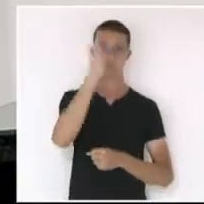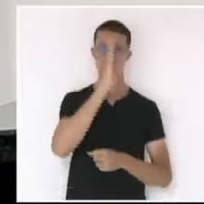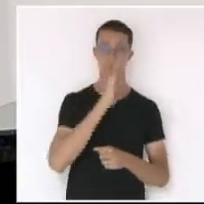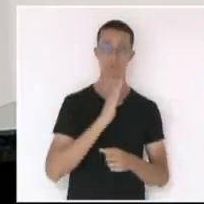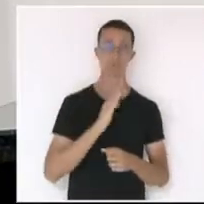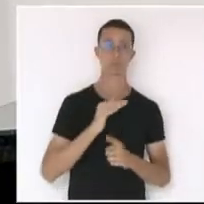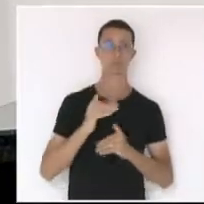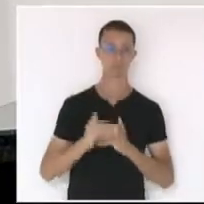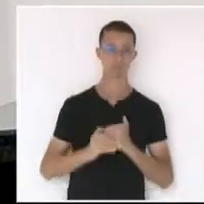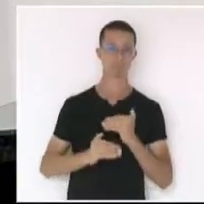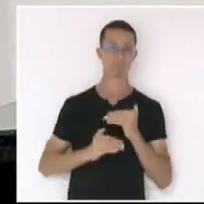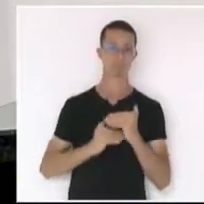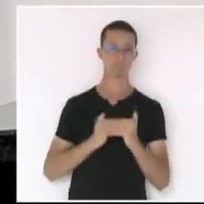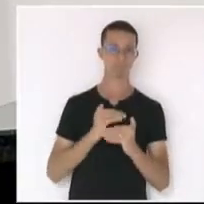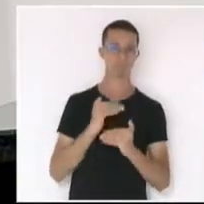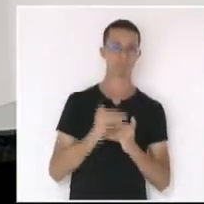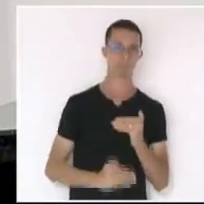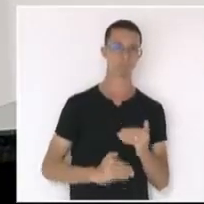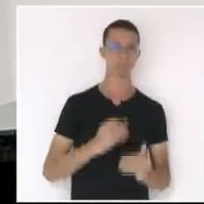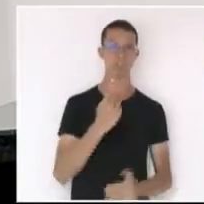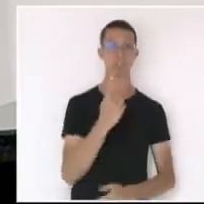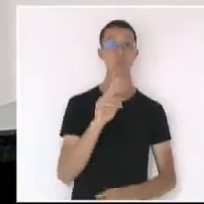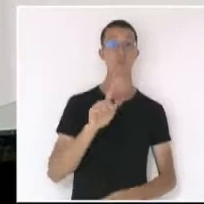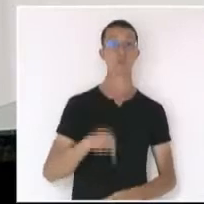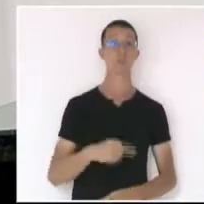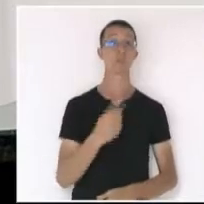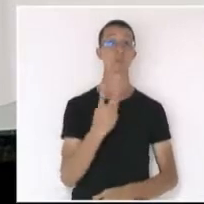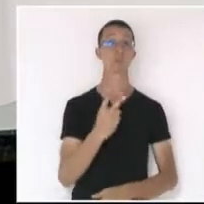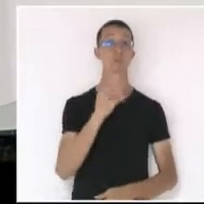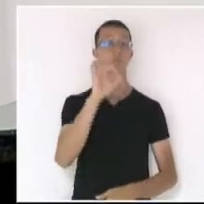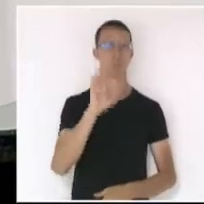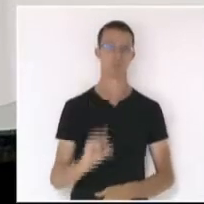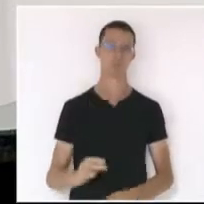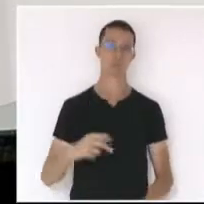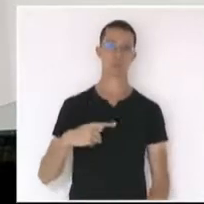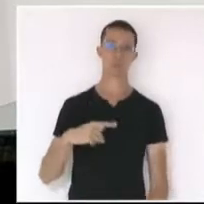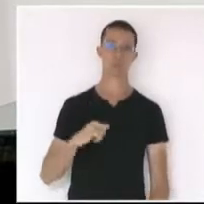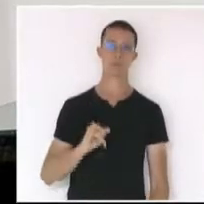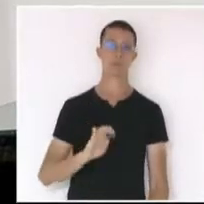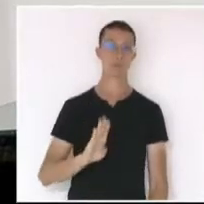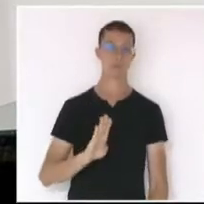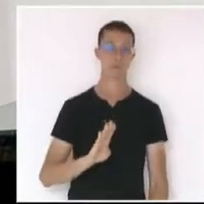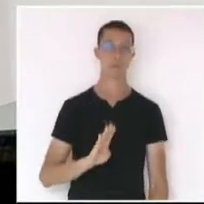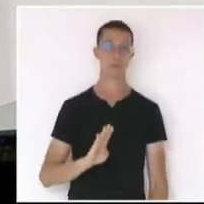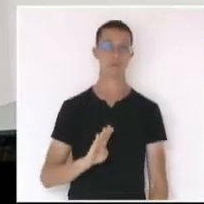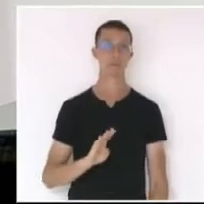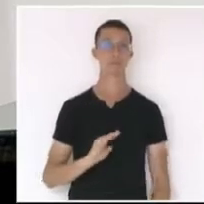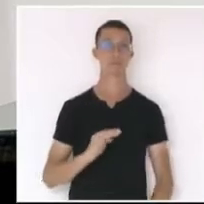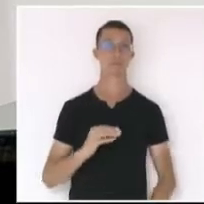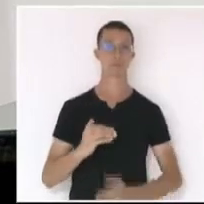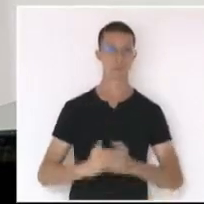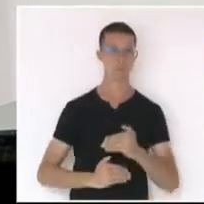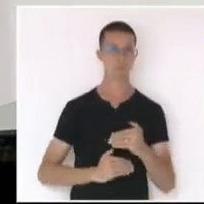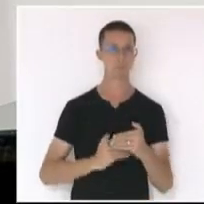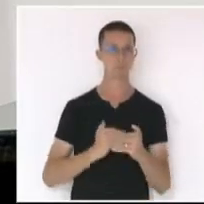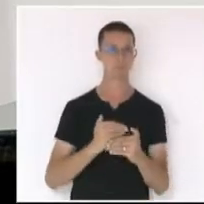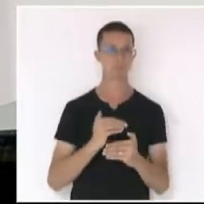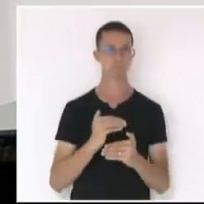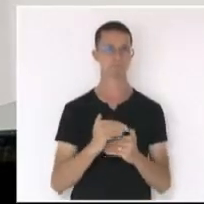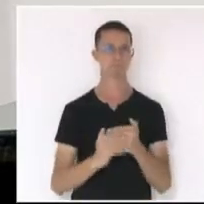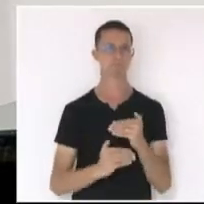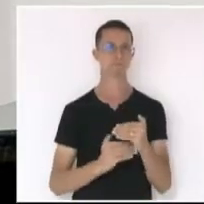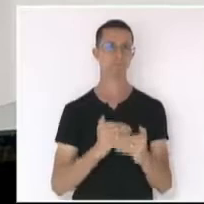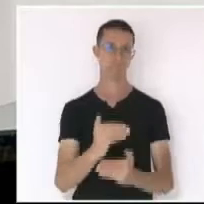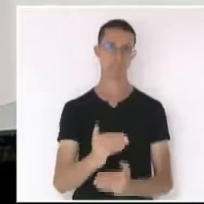timidamente 1,2 por cento o seu PIB cresceu Deputado é Aguiar cresceu 1,2 por